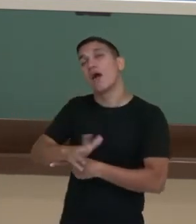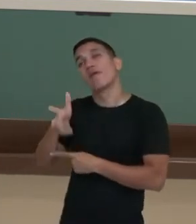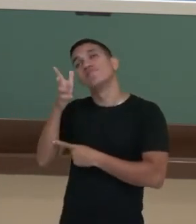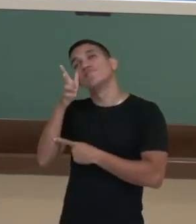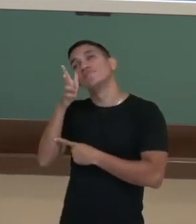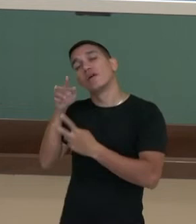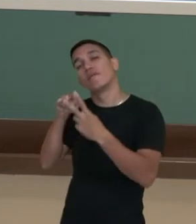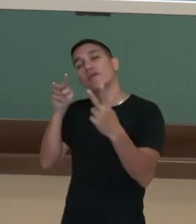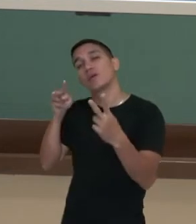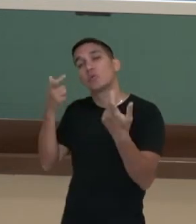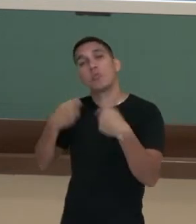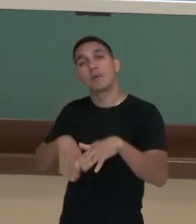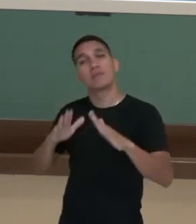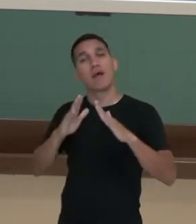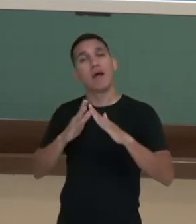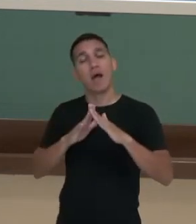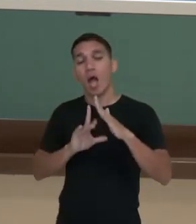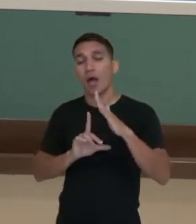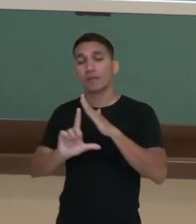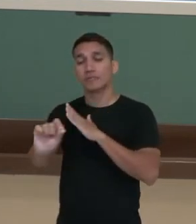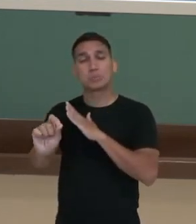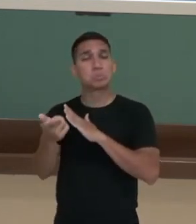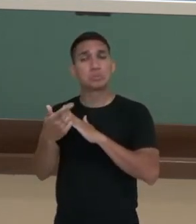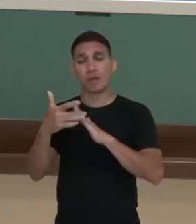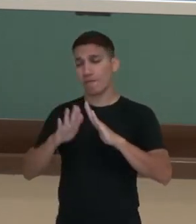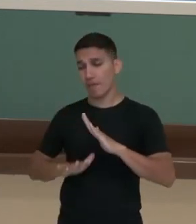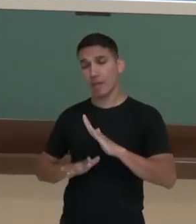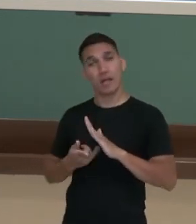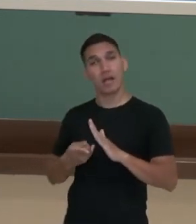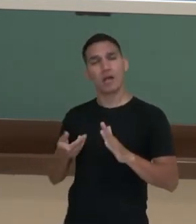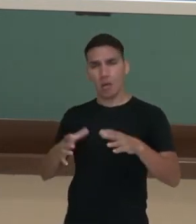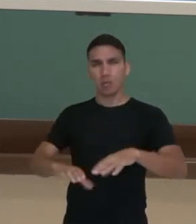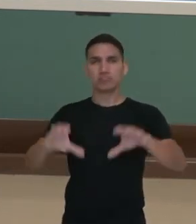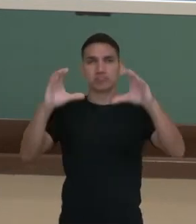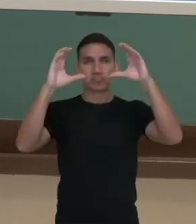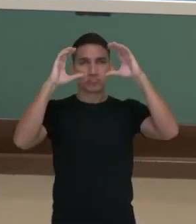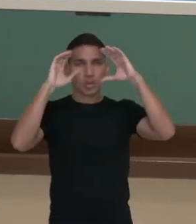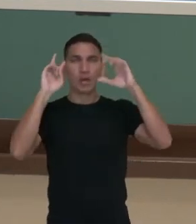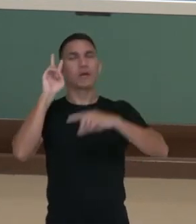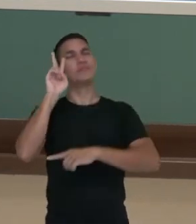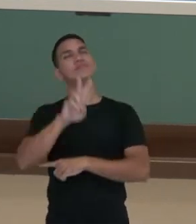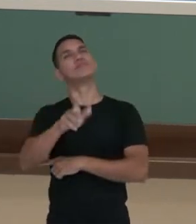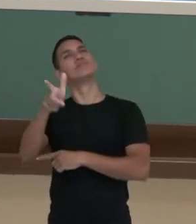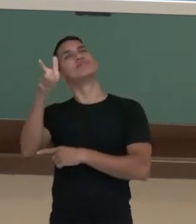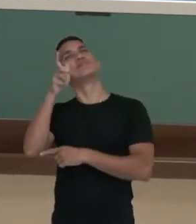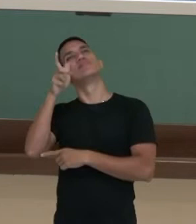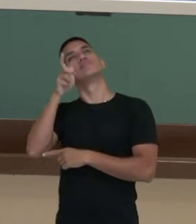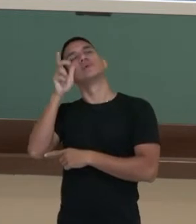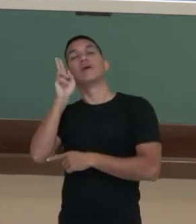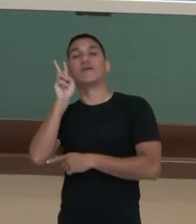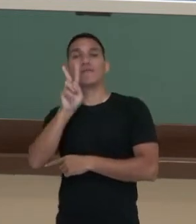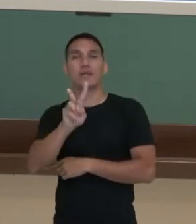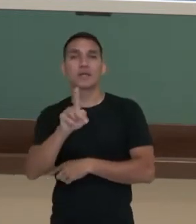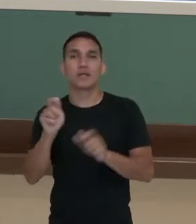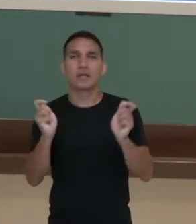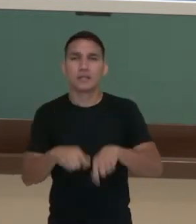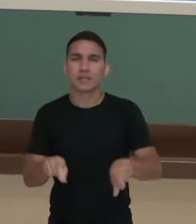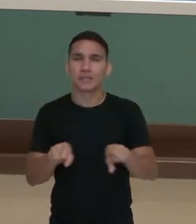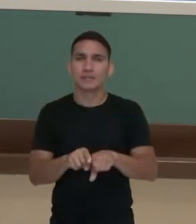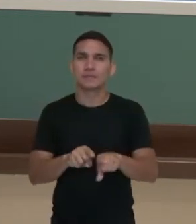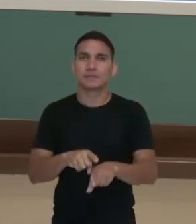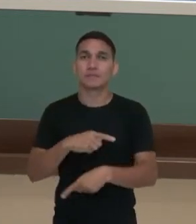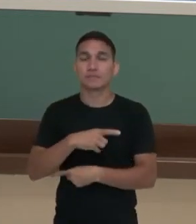virtual sem ter saído da sua casa. Então você colocaria o seu óculos, né, de realidade virtual,